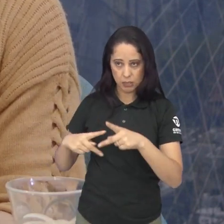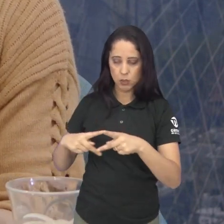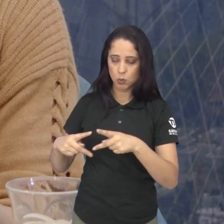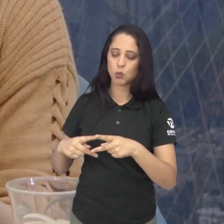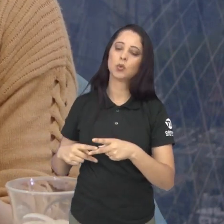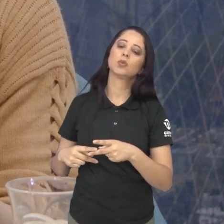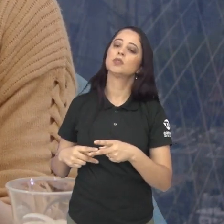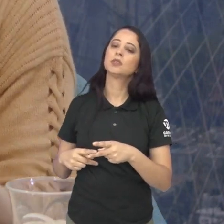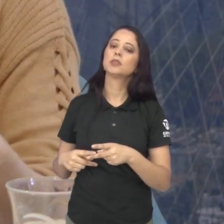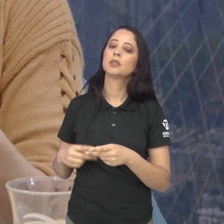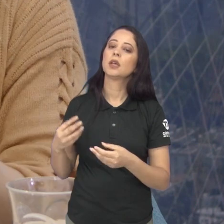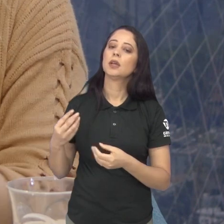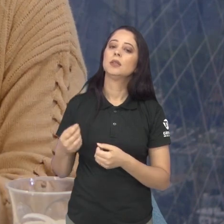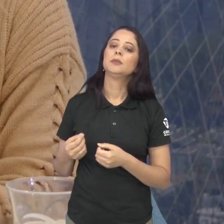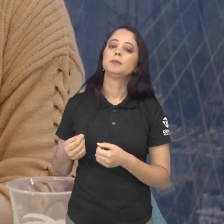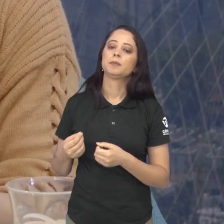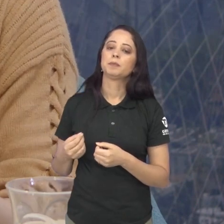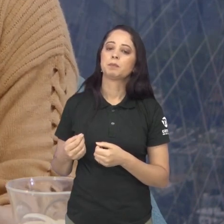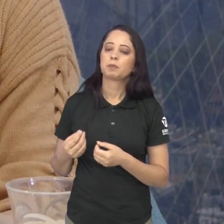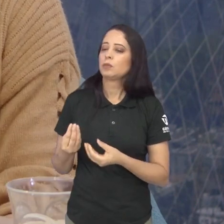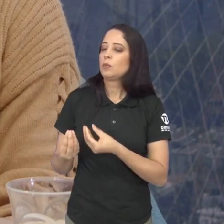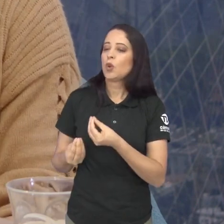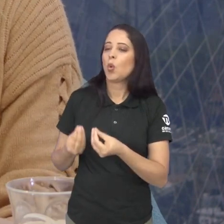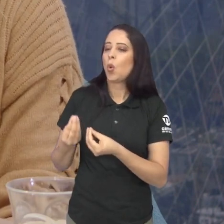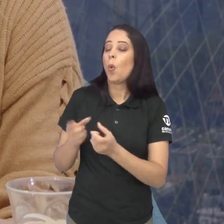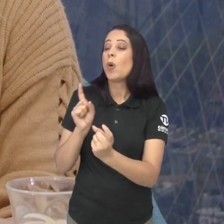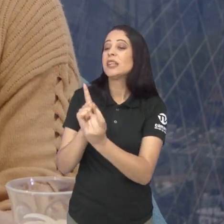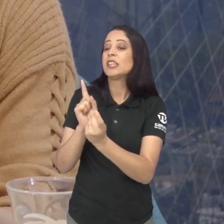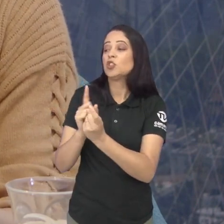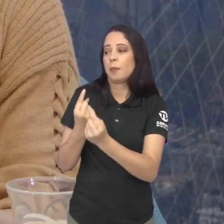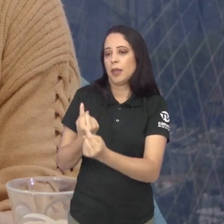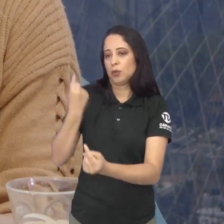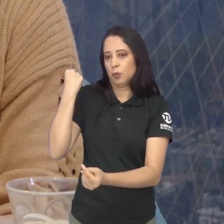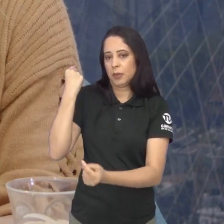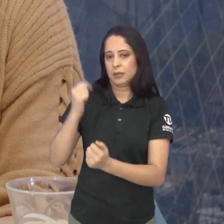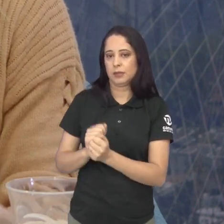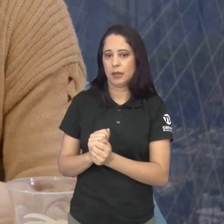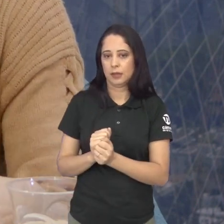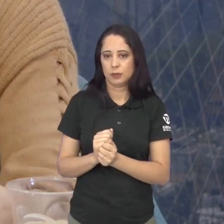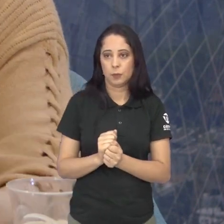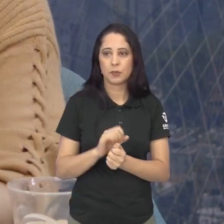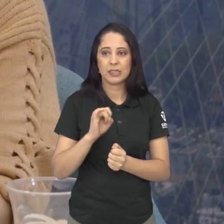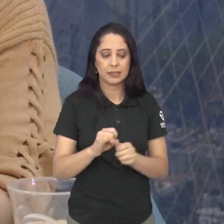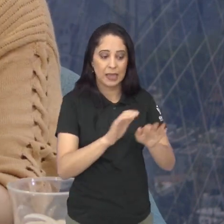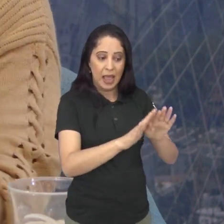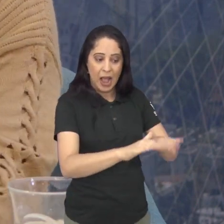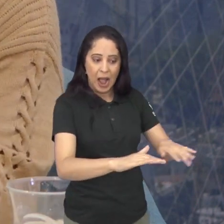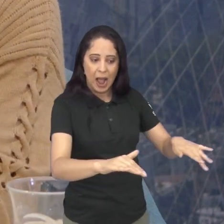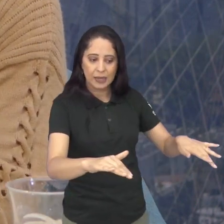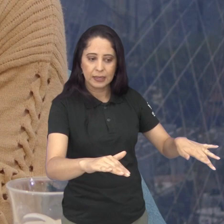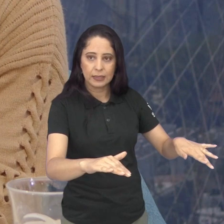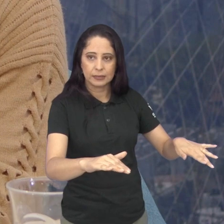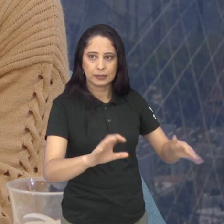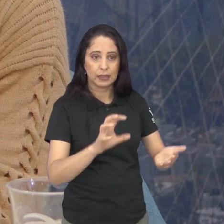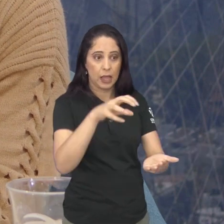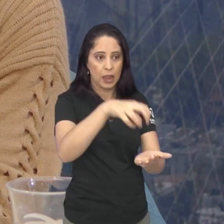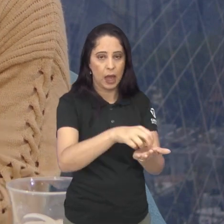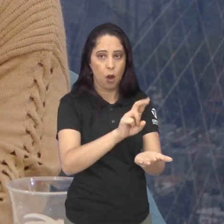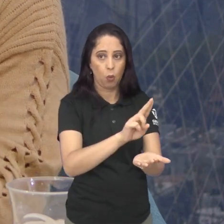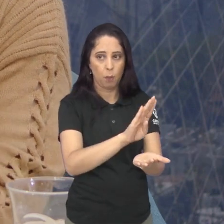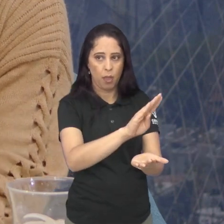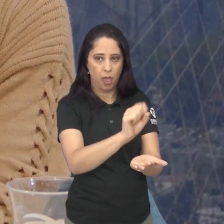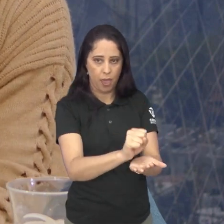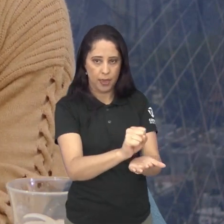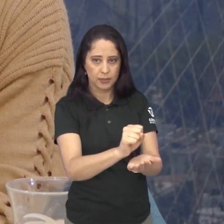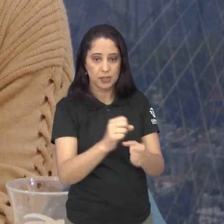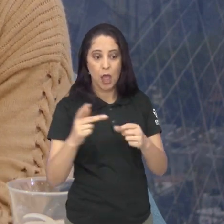José, como que funcionava os atendimentos? A criança com uma suspeita passava na UBS,